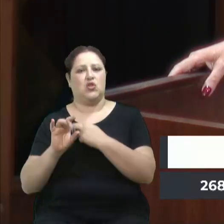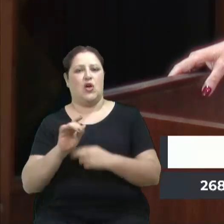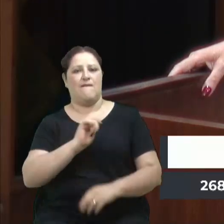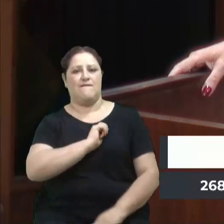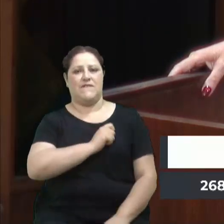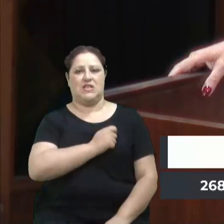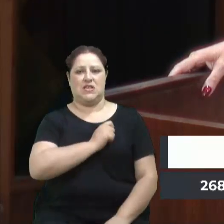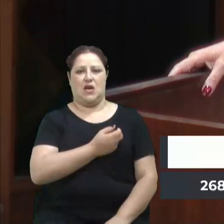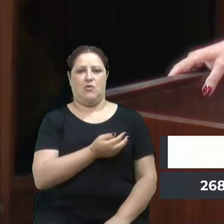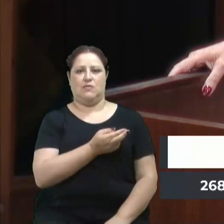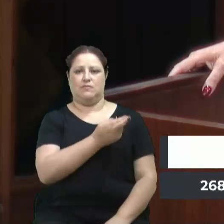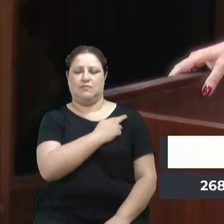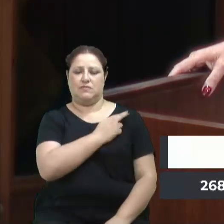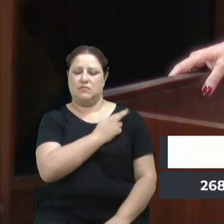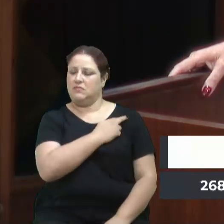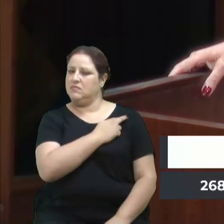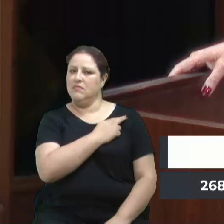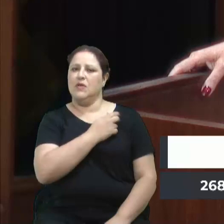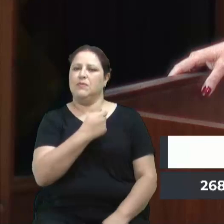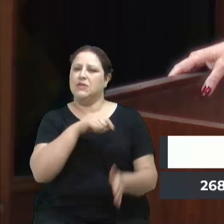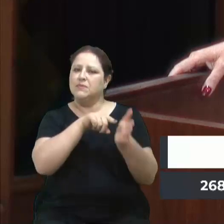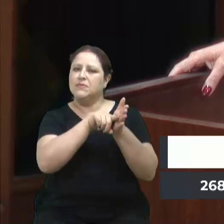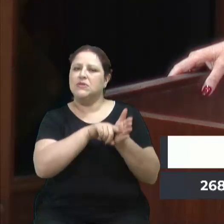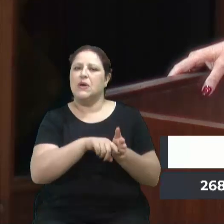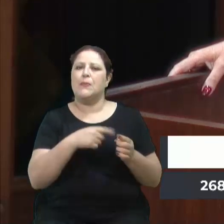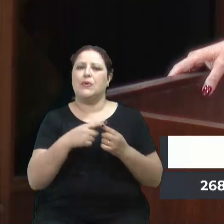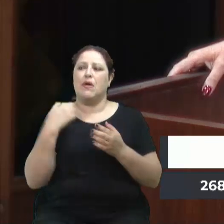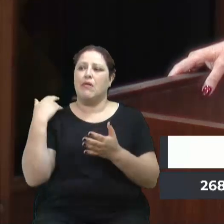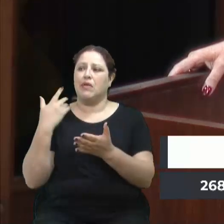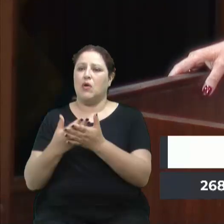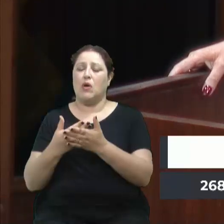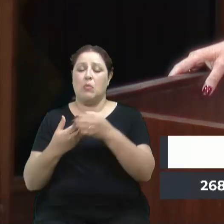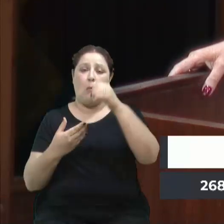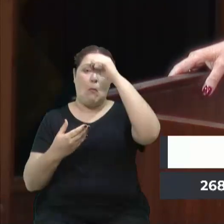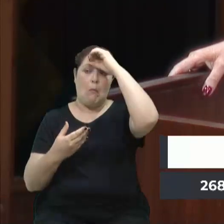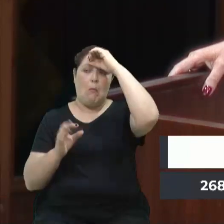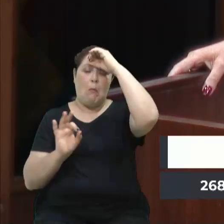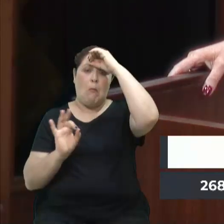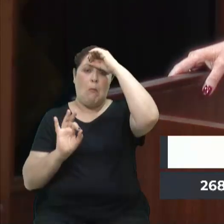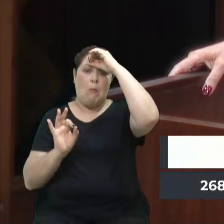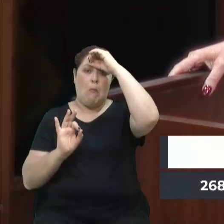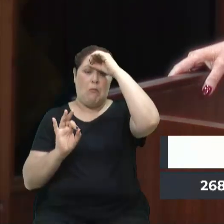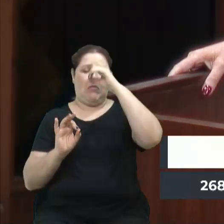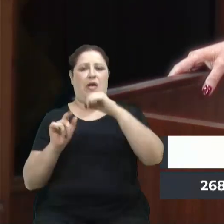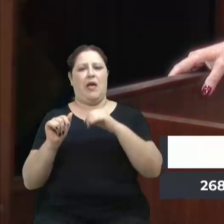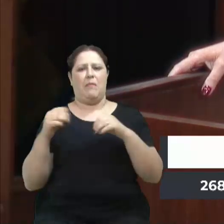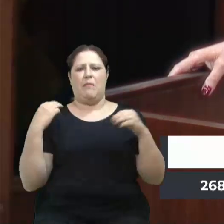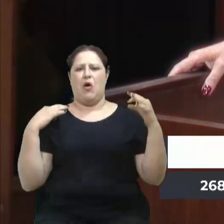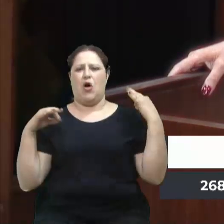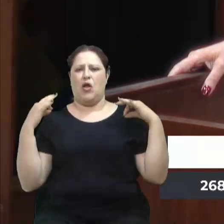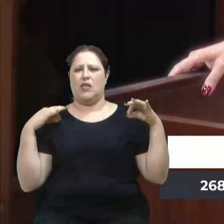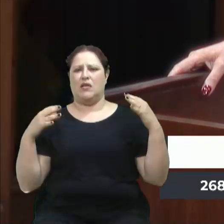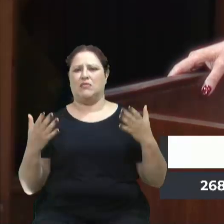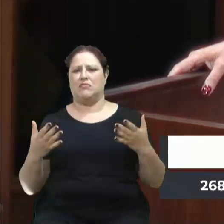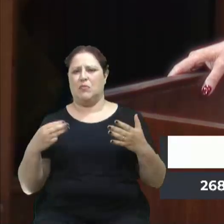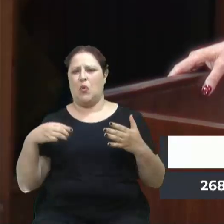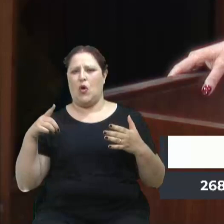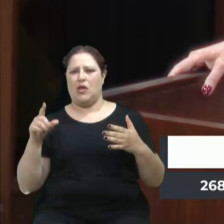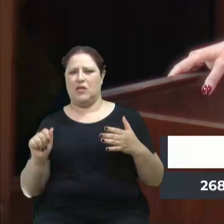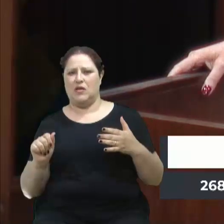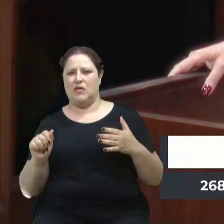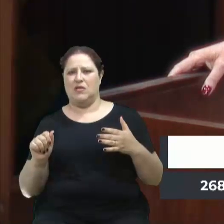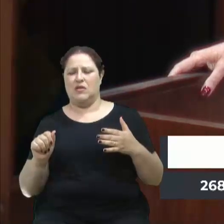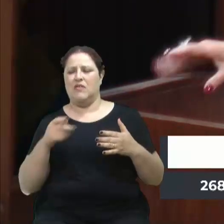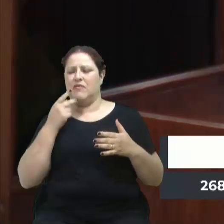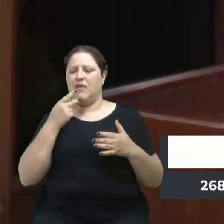Tem que ser feito investigado, porque agora ninguém sabia. Vira moda a coisa acontecer, ninguém sabia, pede desculpa e fica